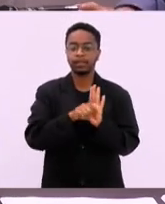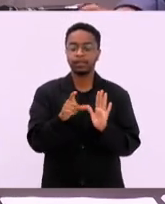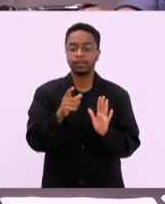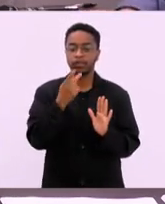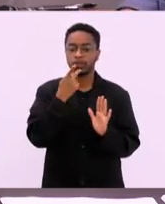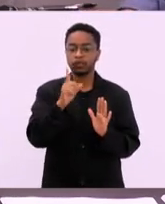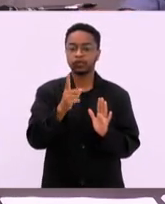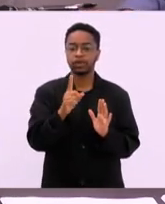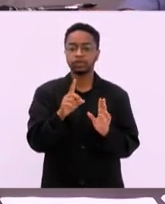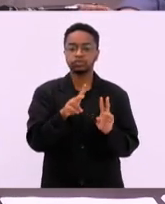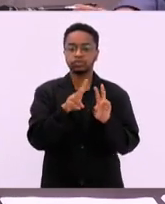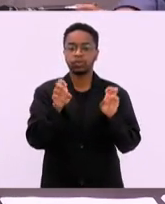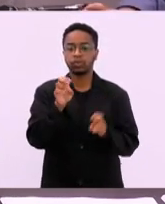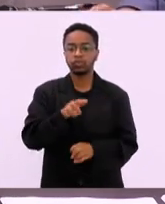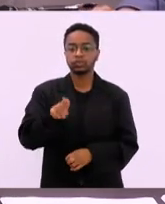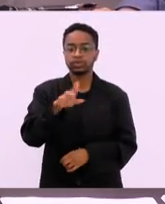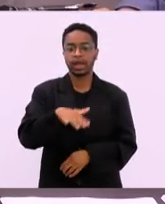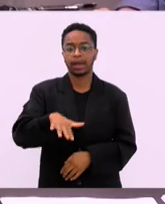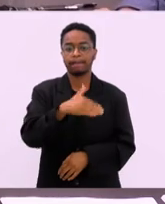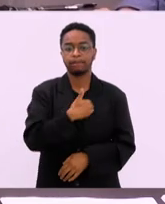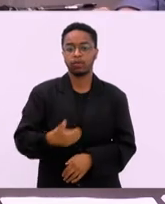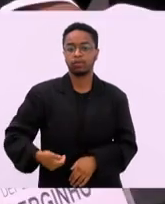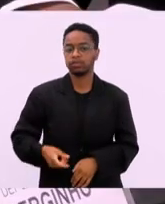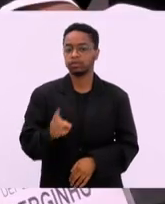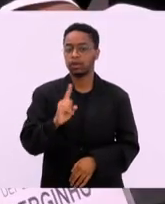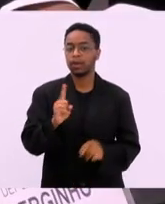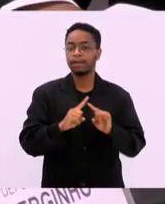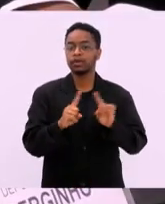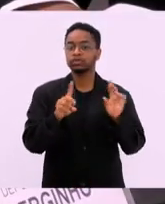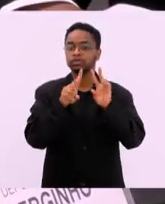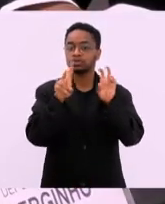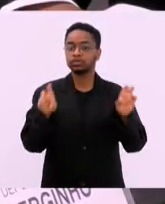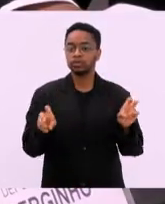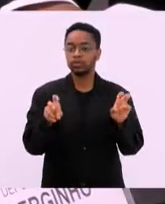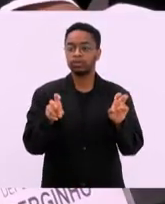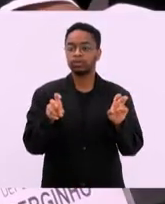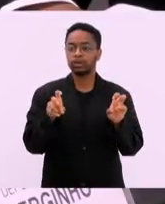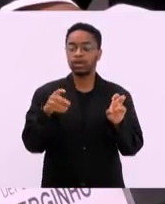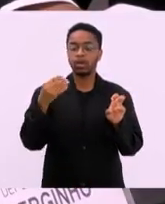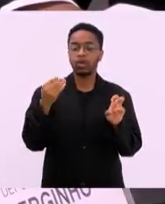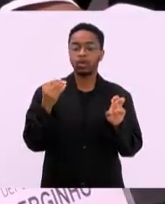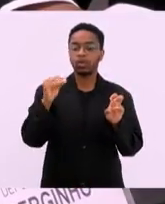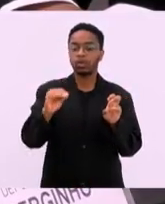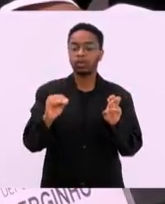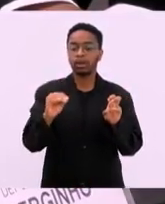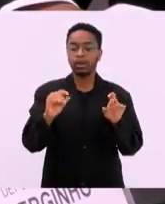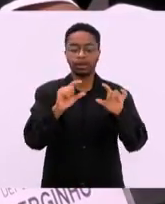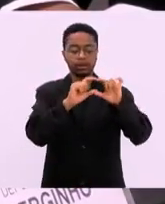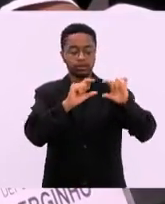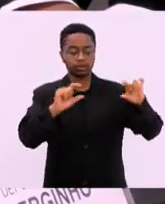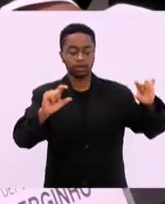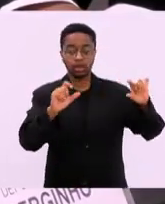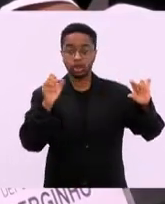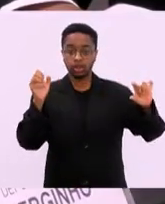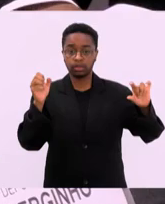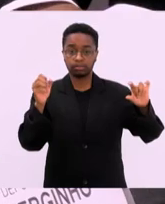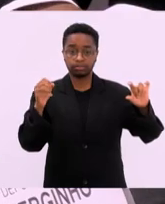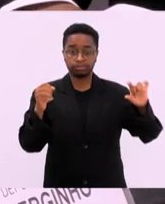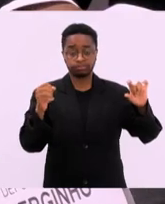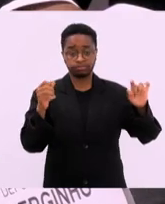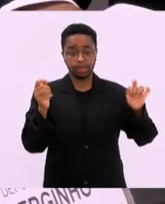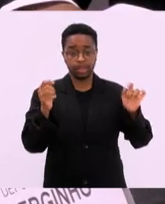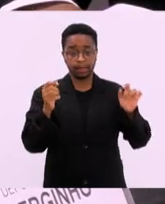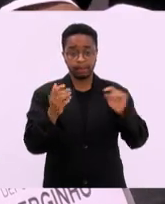hipótese nenhuma, da utilização de espaço público, mas sim de colocar uma faixa de luminosidade nas caçambas, para